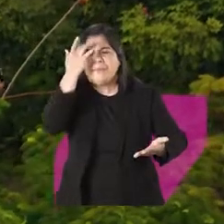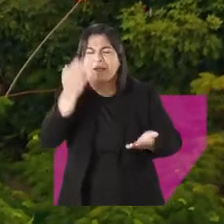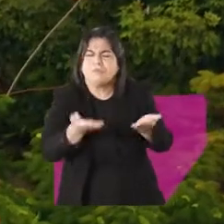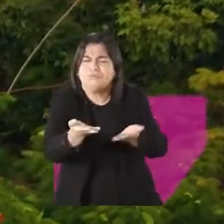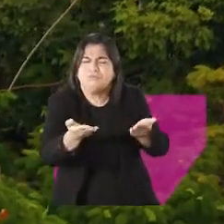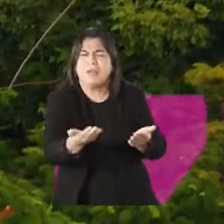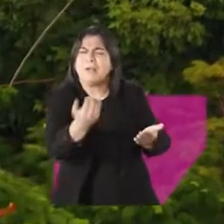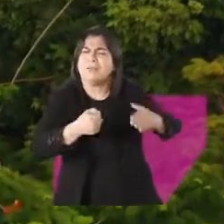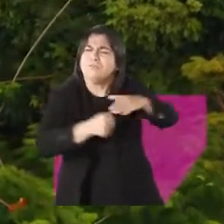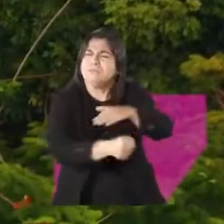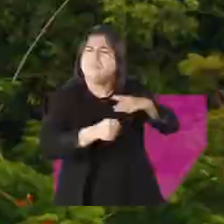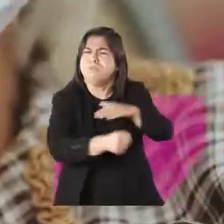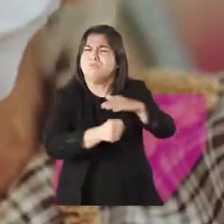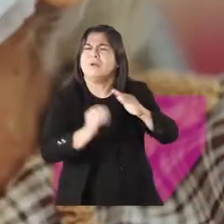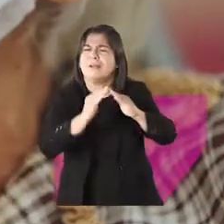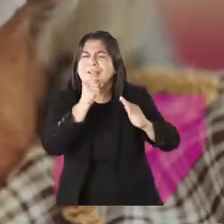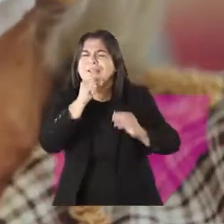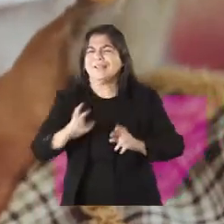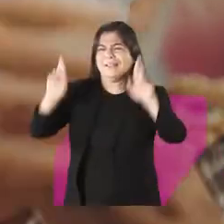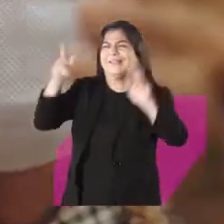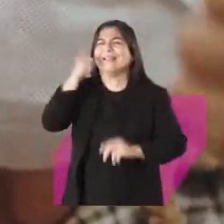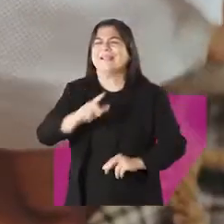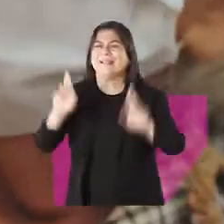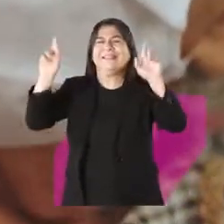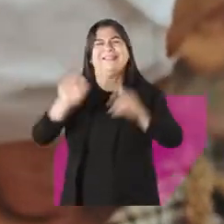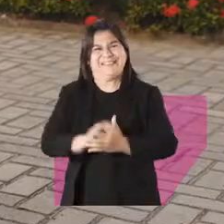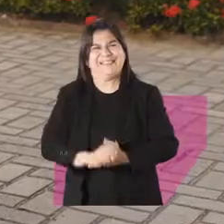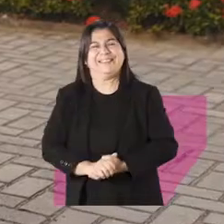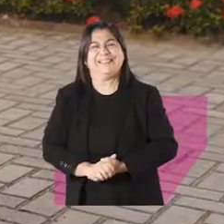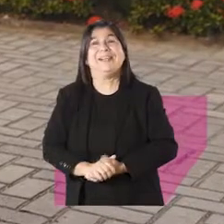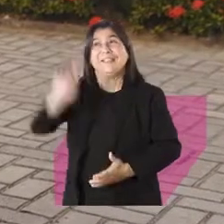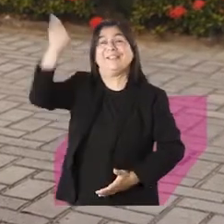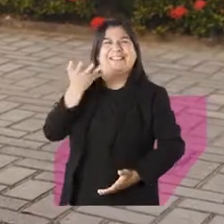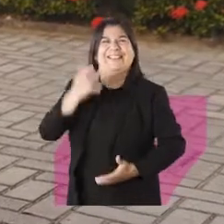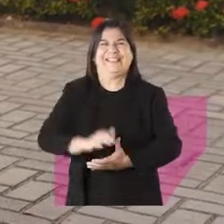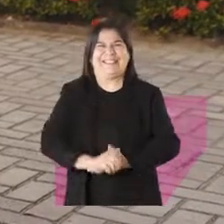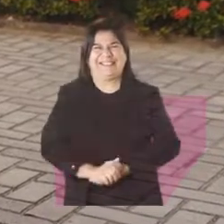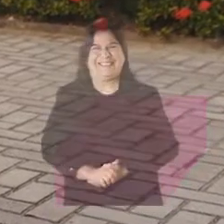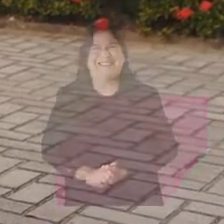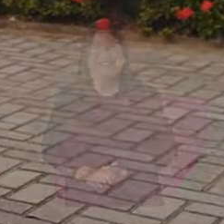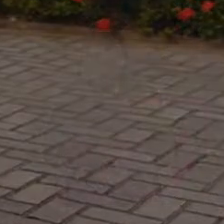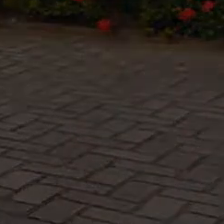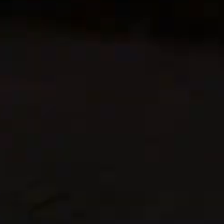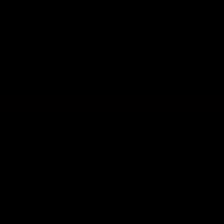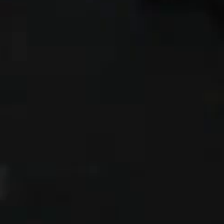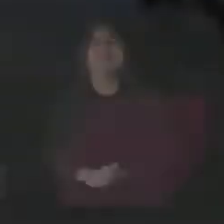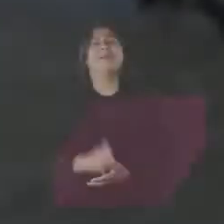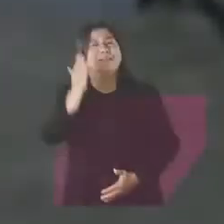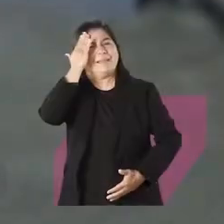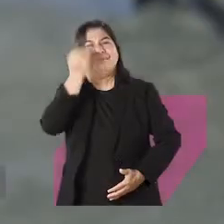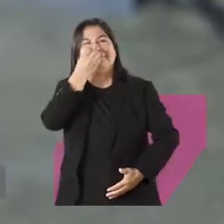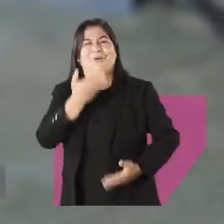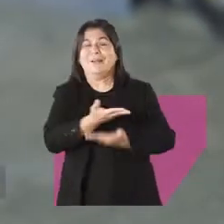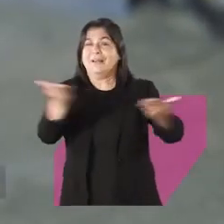acolha cada vez mais idosos. Mais idosos. Amém. Tenho certeza que vai ganhar. Se Deus quiser. E Deus quer. É